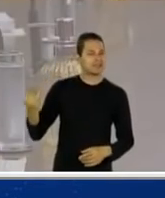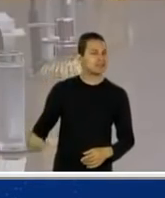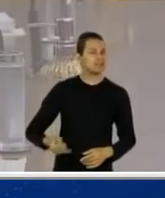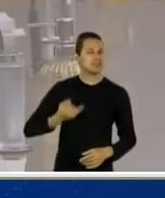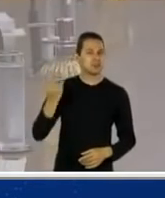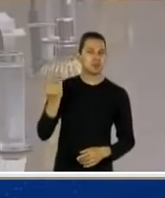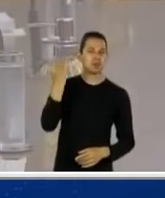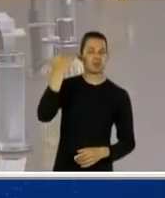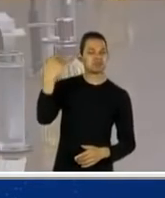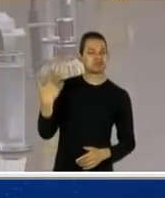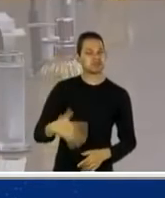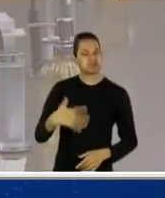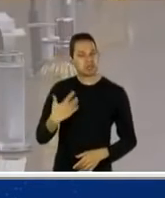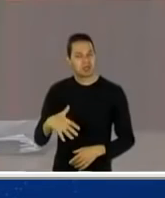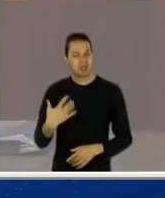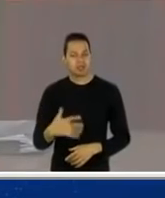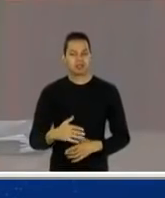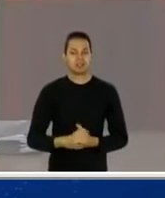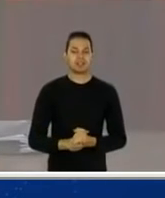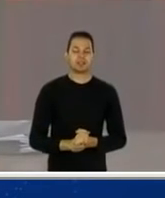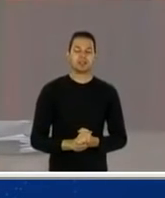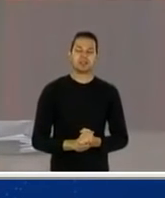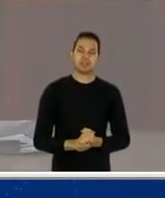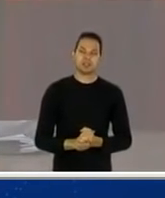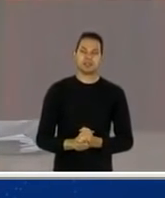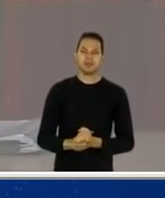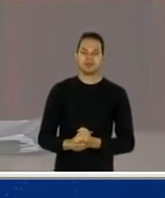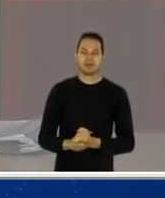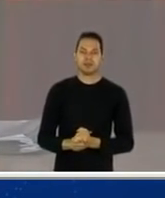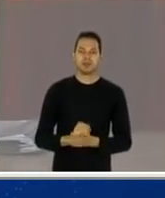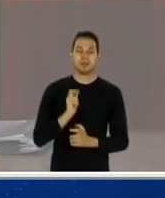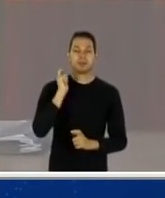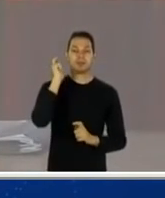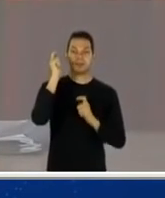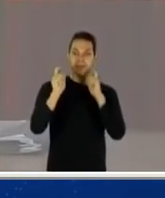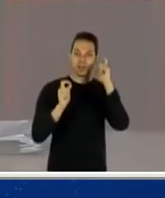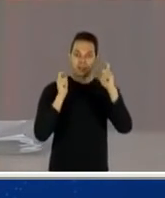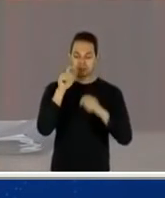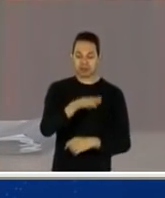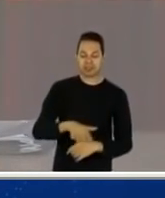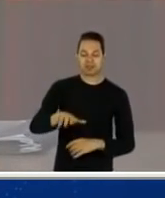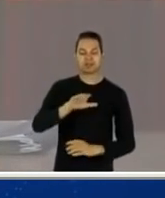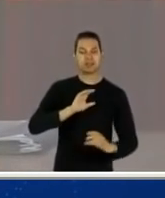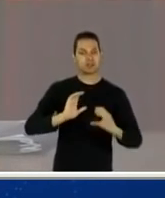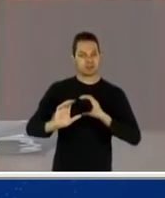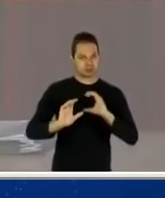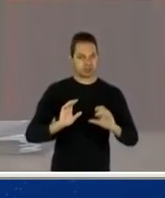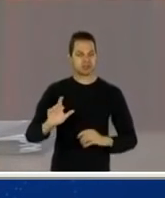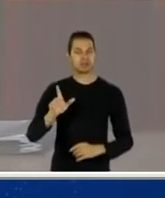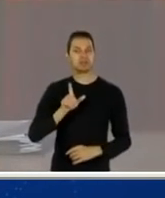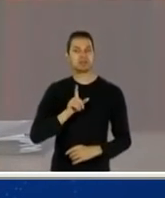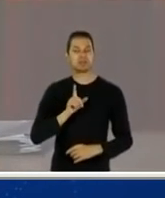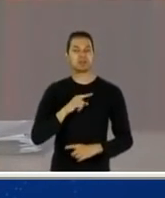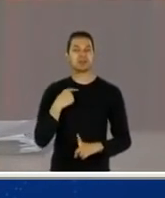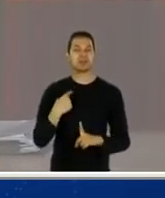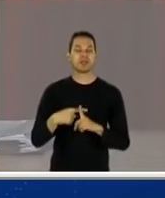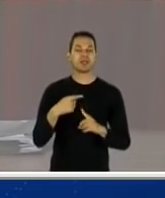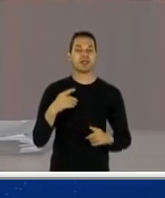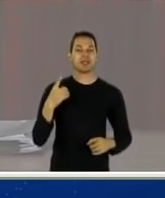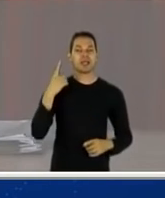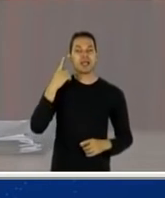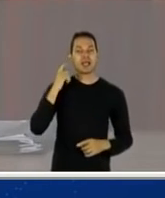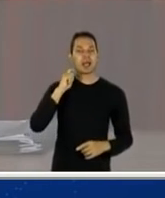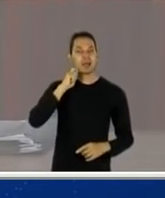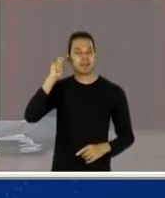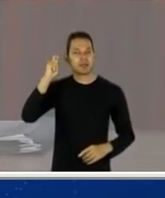desmoralizar as forças armadas aí ele disse que a população civil Escolhe os representantes É verdade Senhor e o senhor não foi